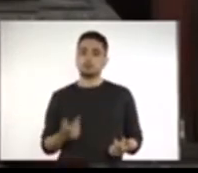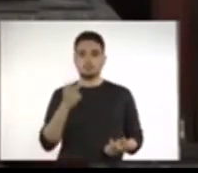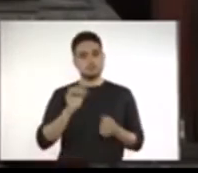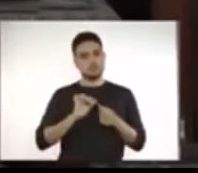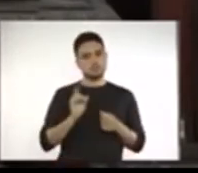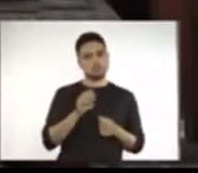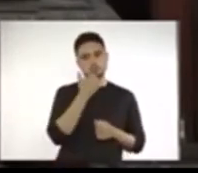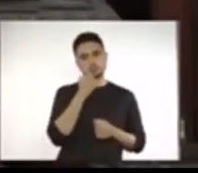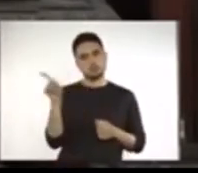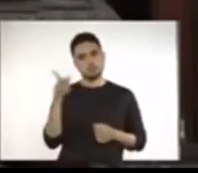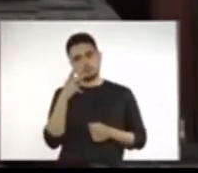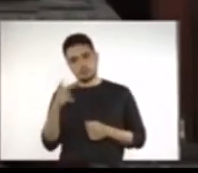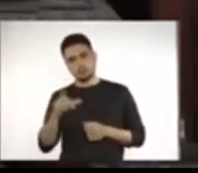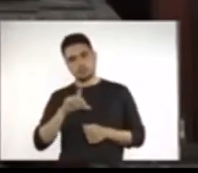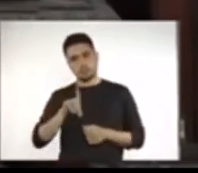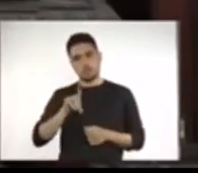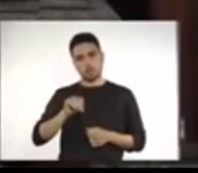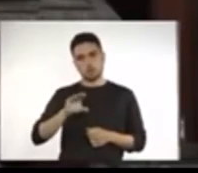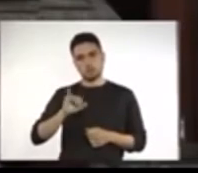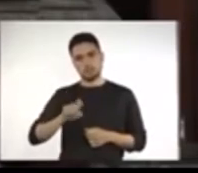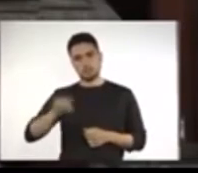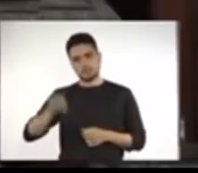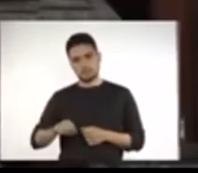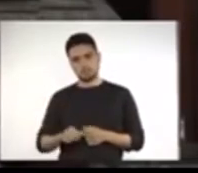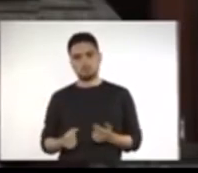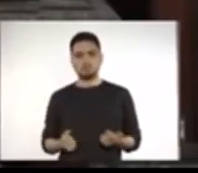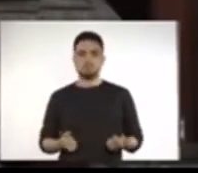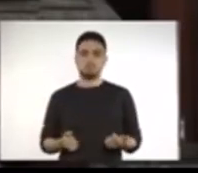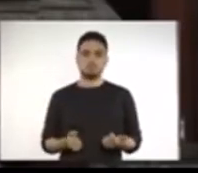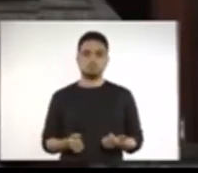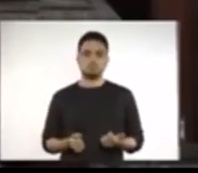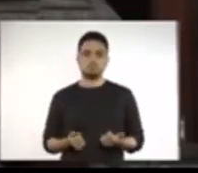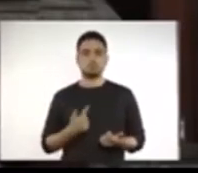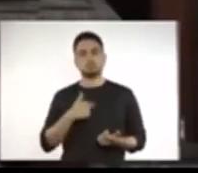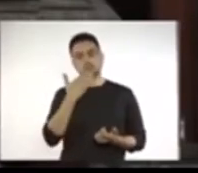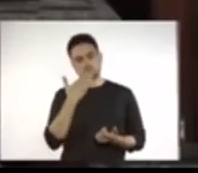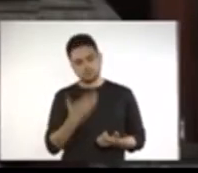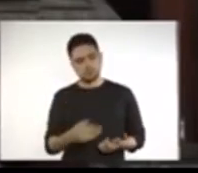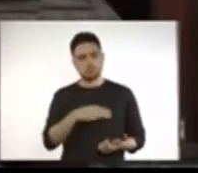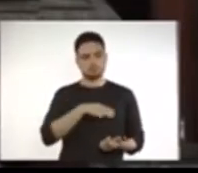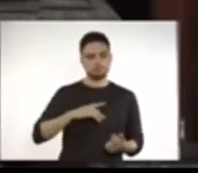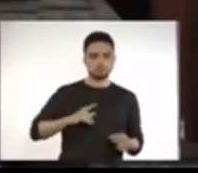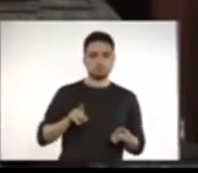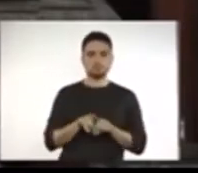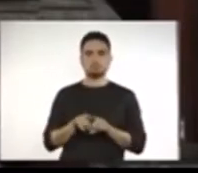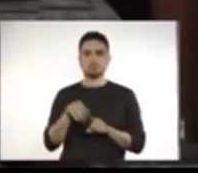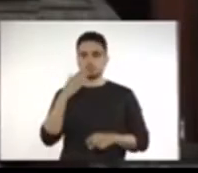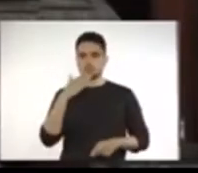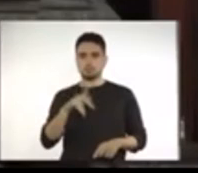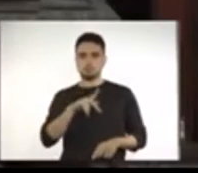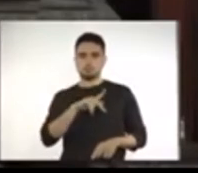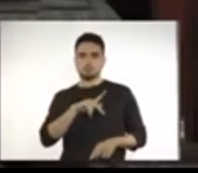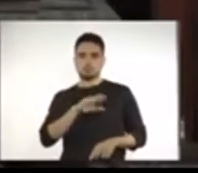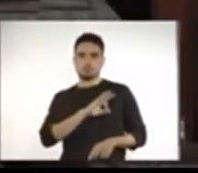que tinha o dossiê. Tá certo? Então, eu vou além. Vamos pedir ao MP, vamos pedir à Polícia Federal e para fazer auditoria nos